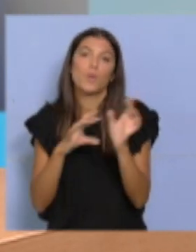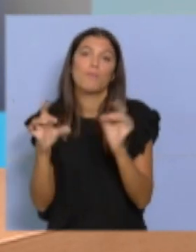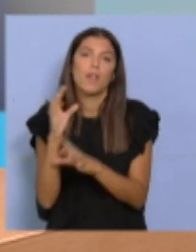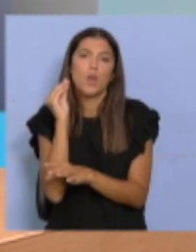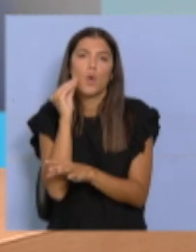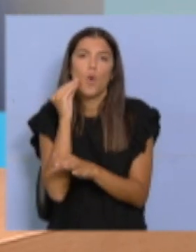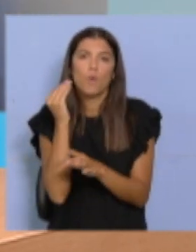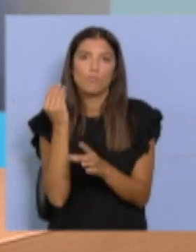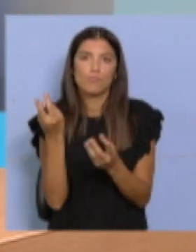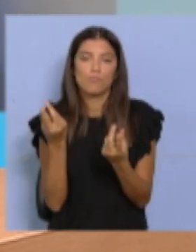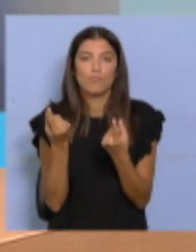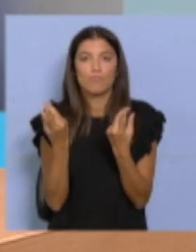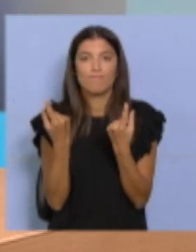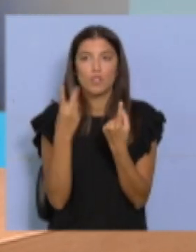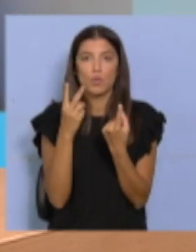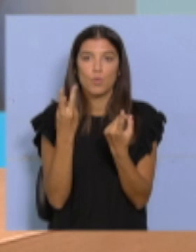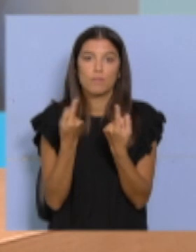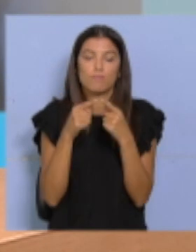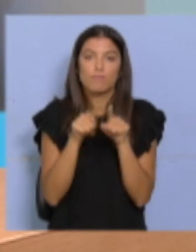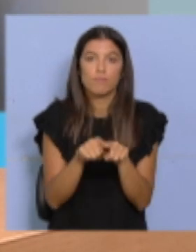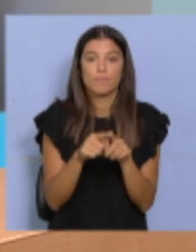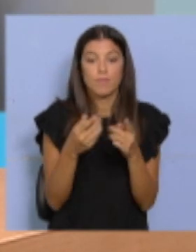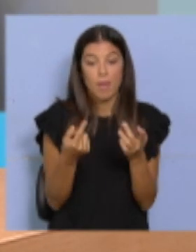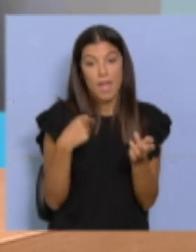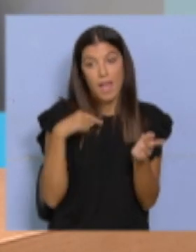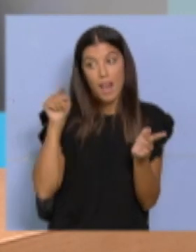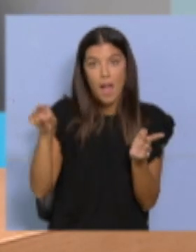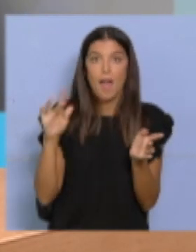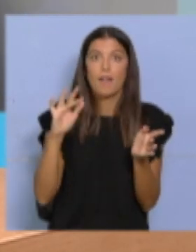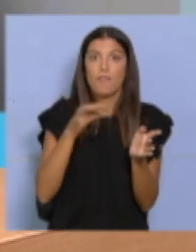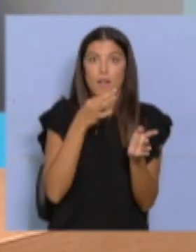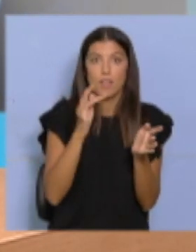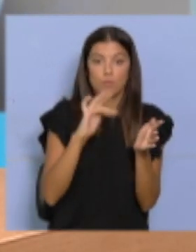Nós que falamos o português, lá no Brasil fala-se o português, mas